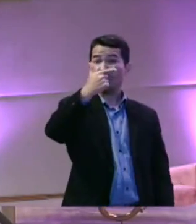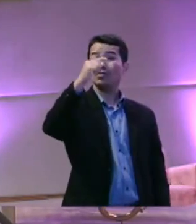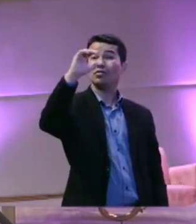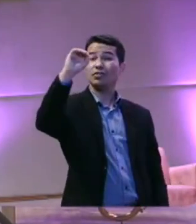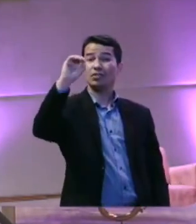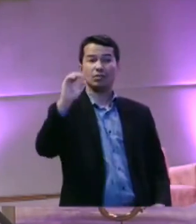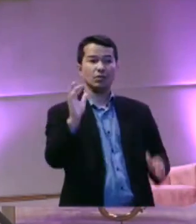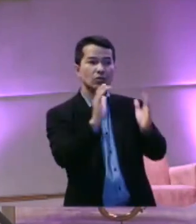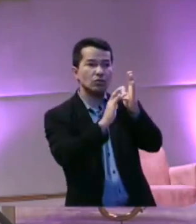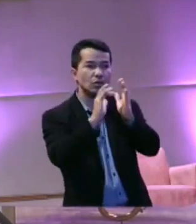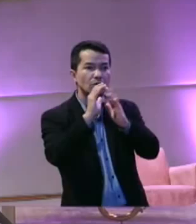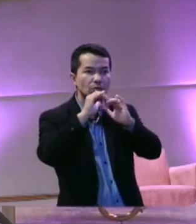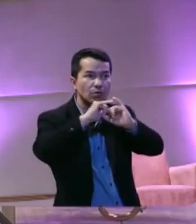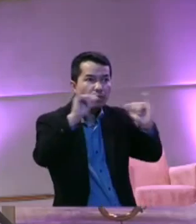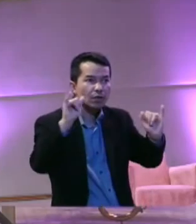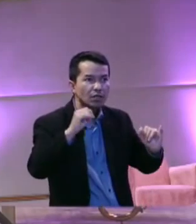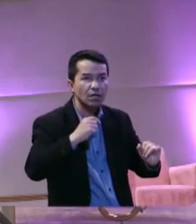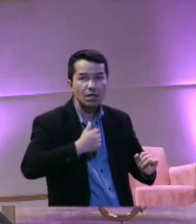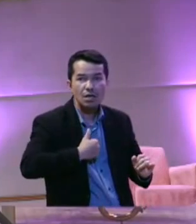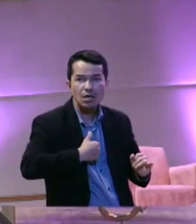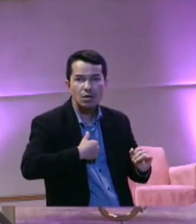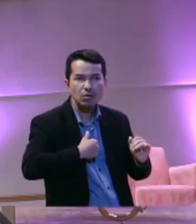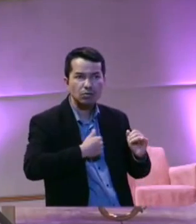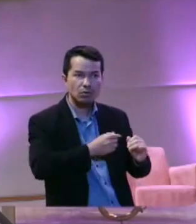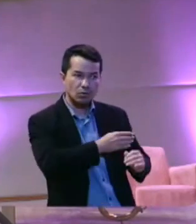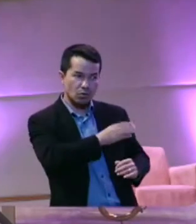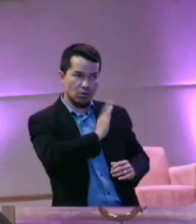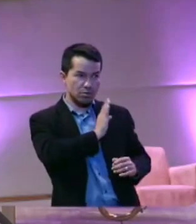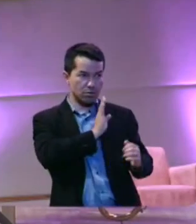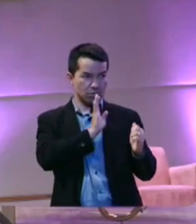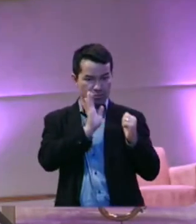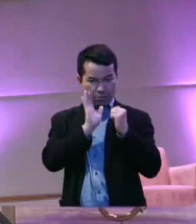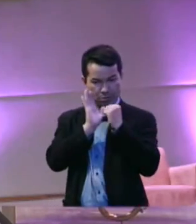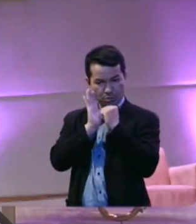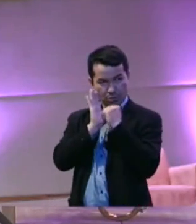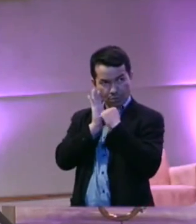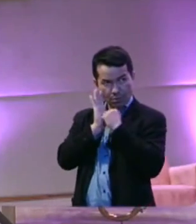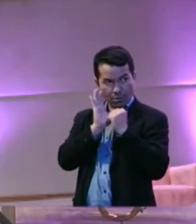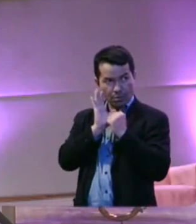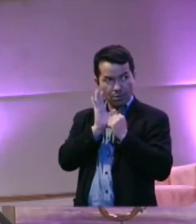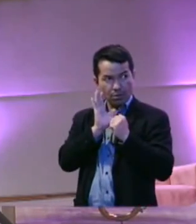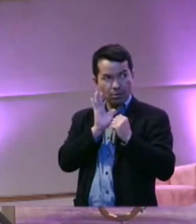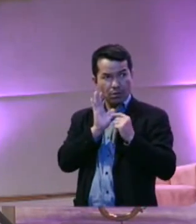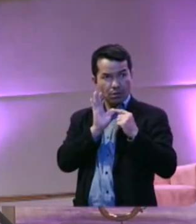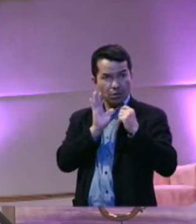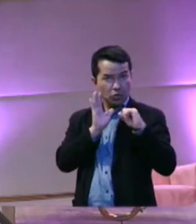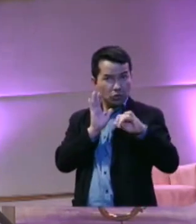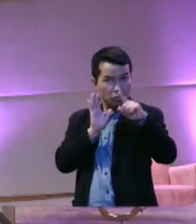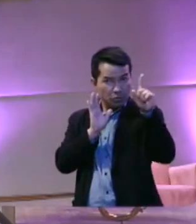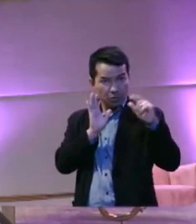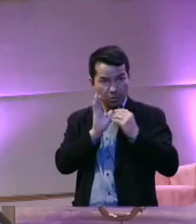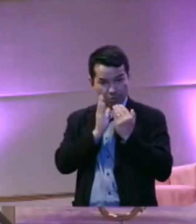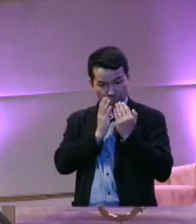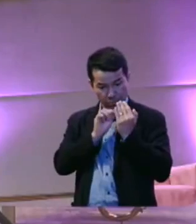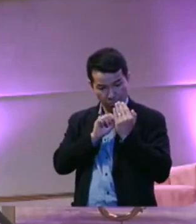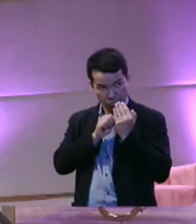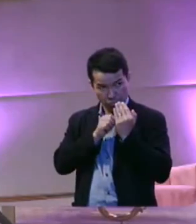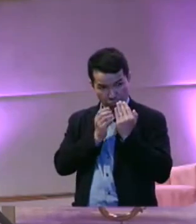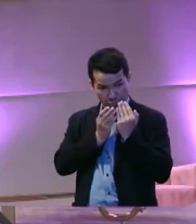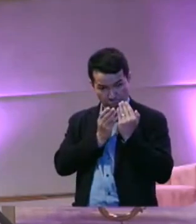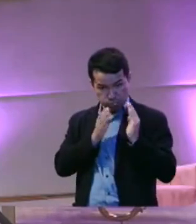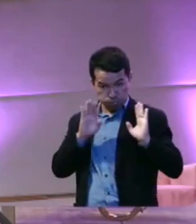que estou à porta e bato. Se alguém ouvir a minha voz e abrir a